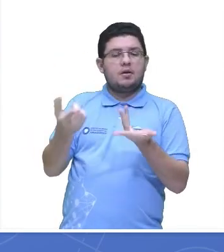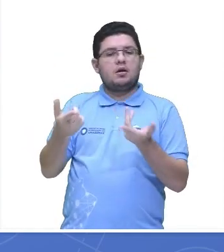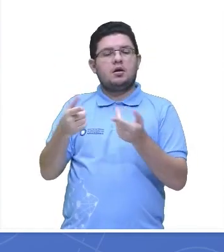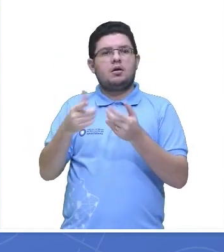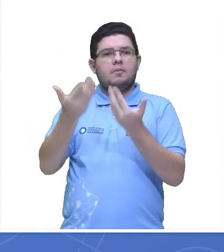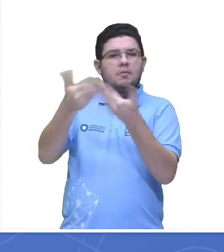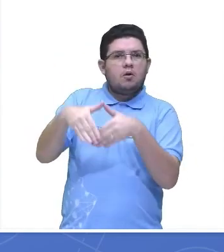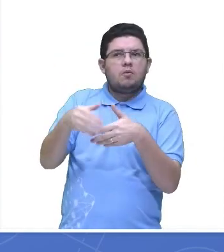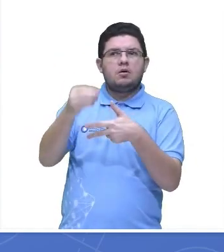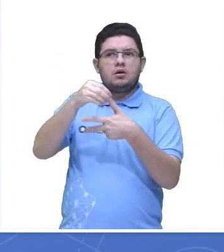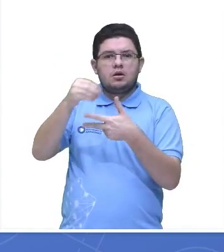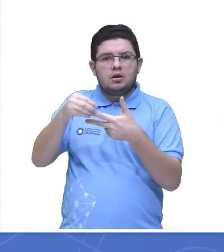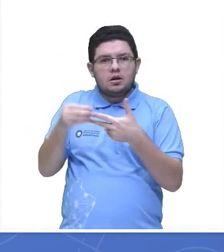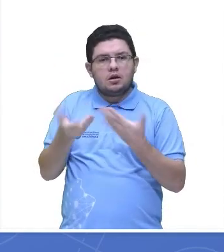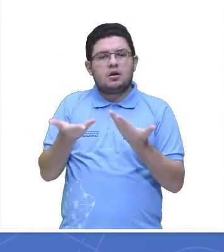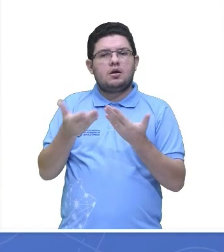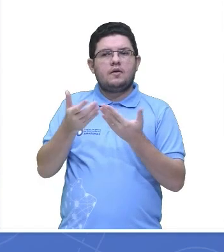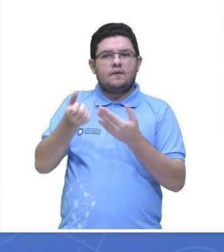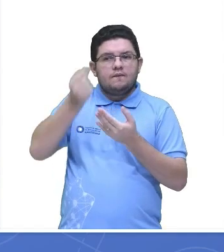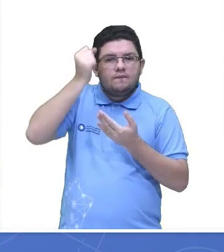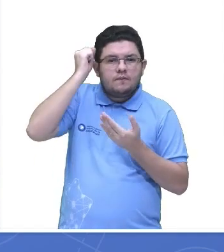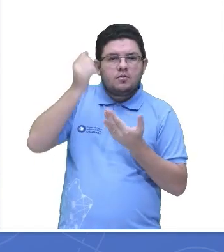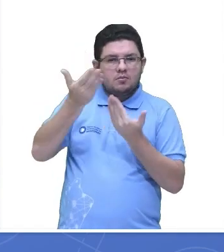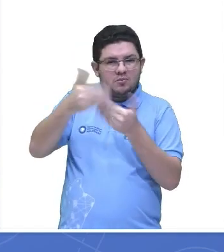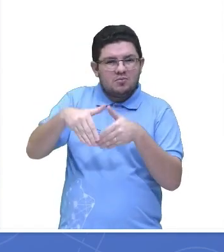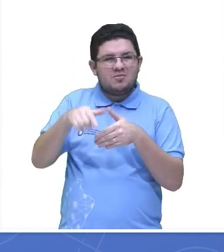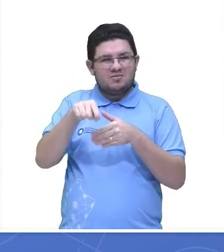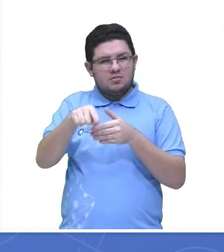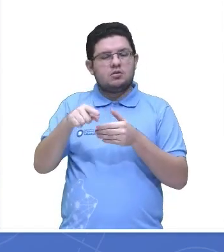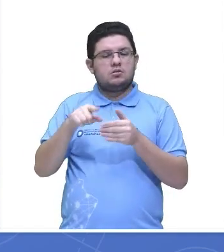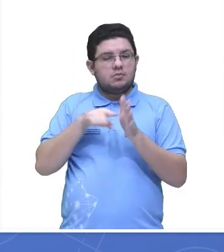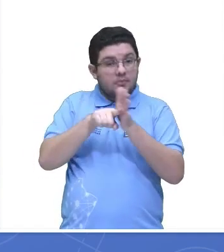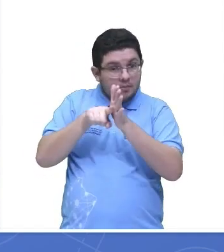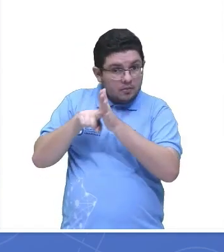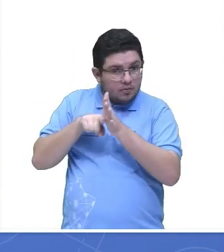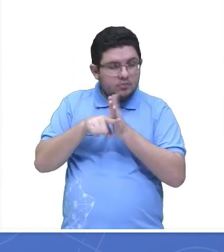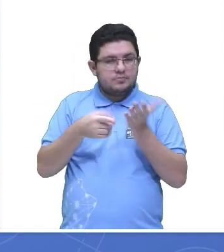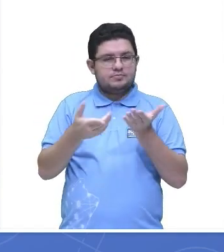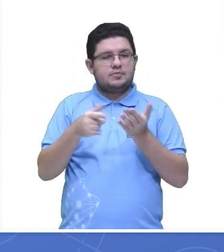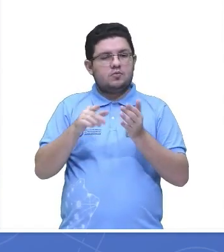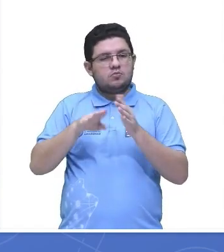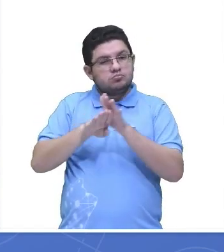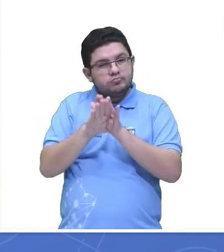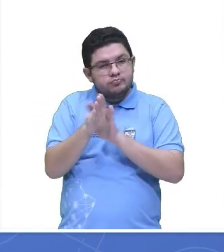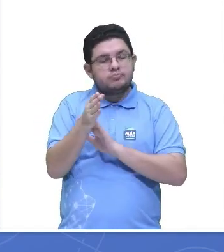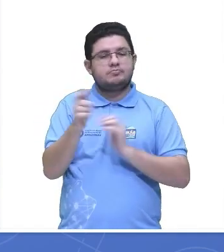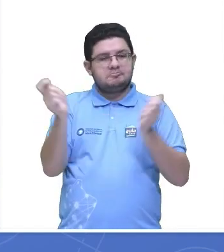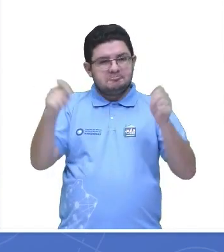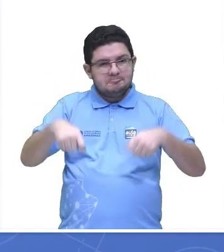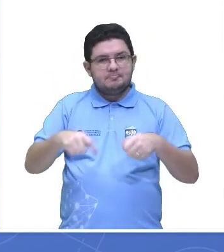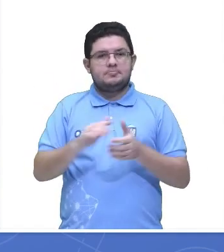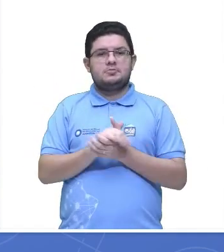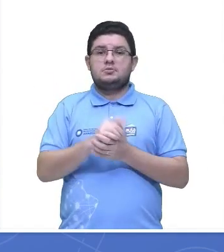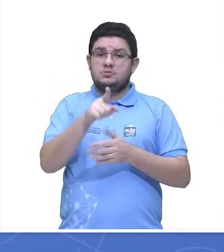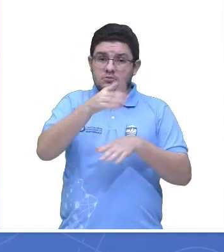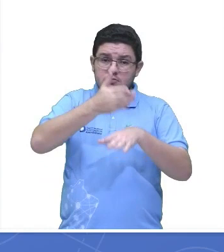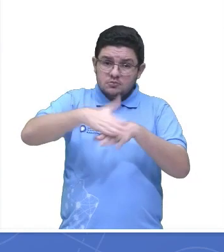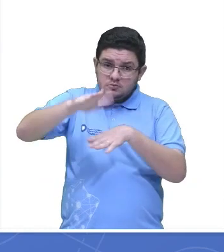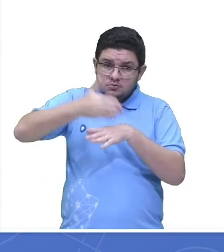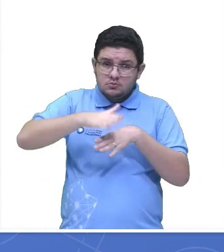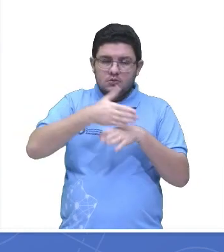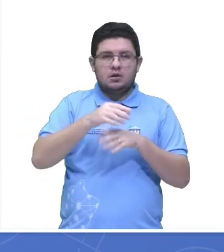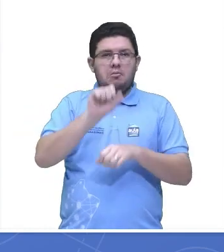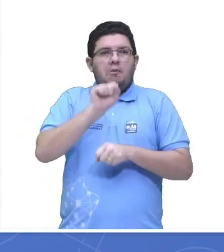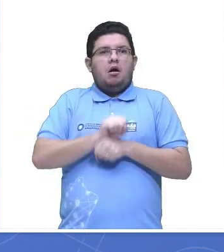provas como o Enem, para vocês já ir se acostumando aí com esse tipo de questão, tá certo? Coloquem em prática, não fiquem esperando